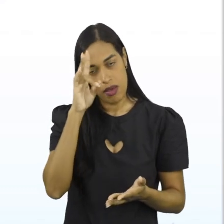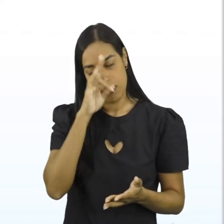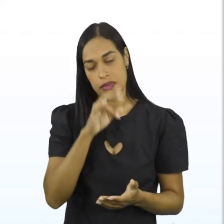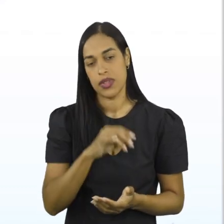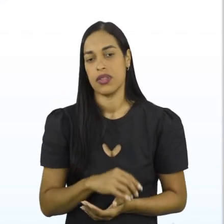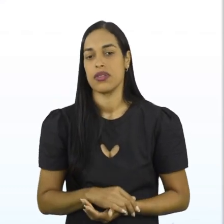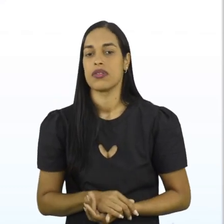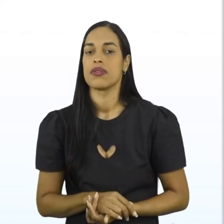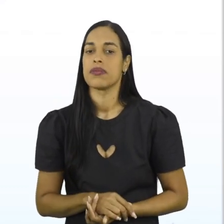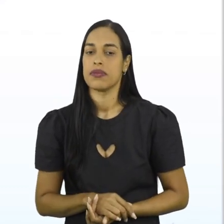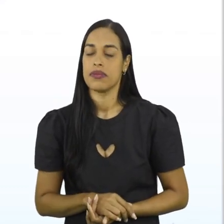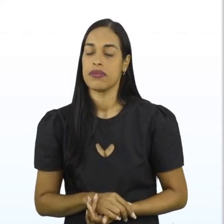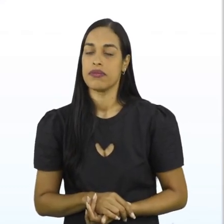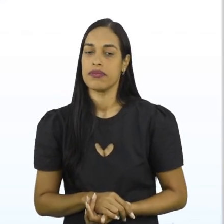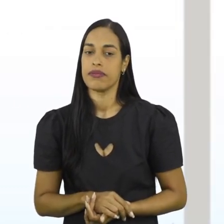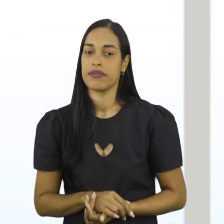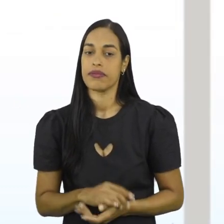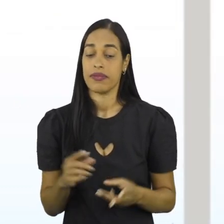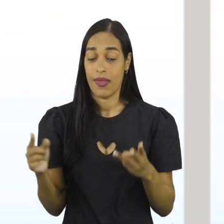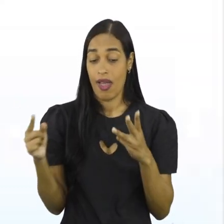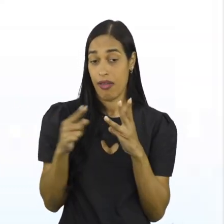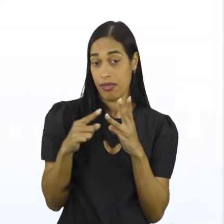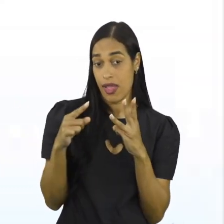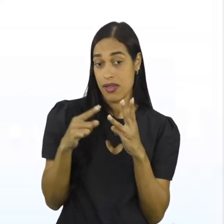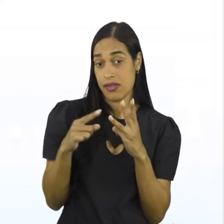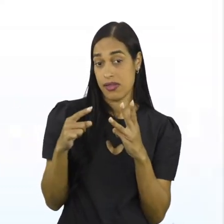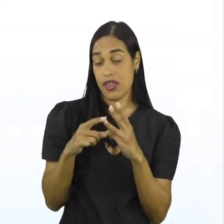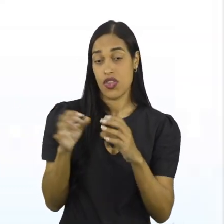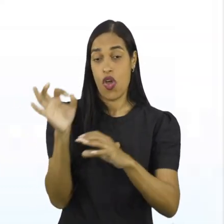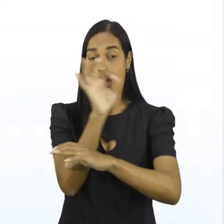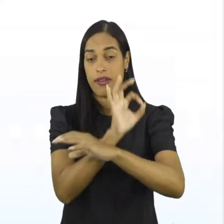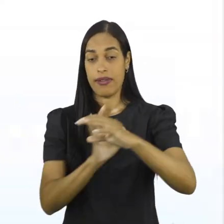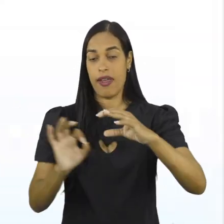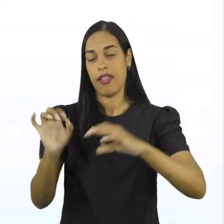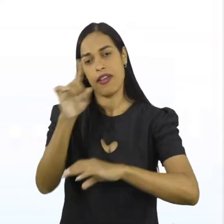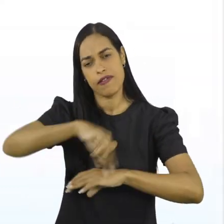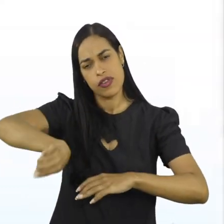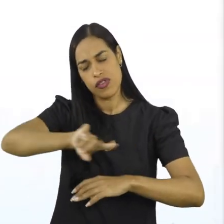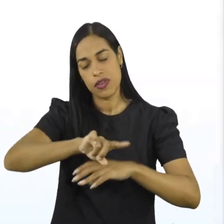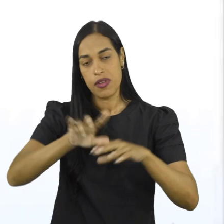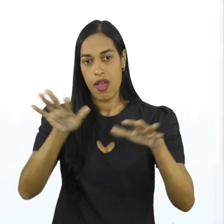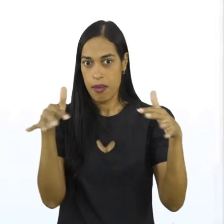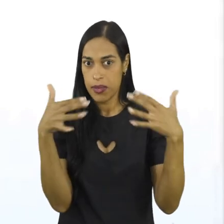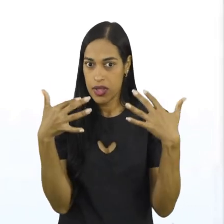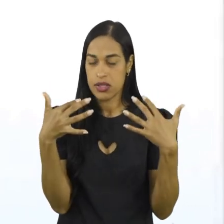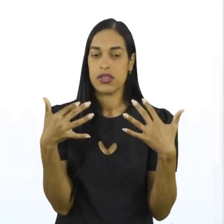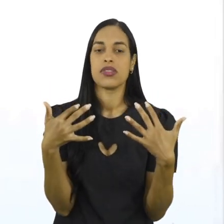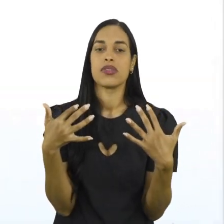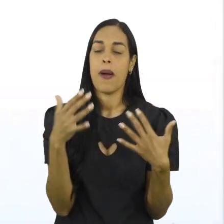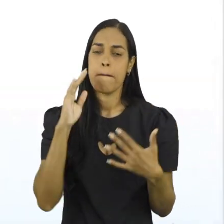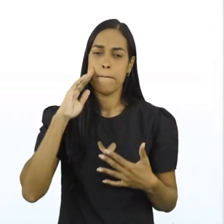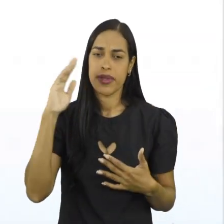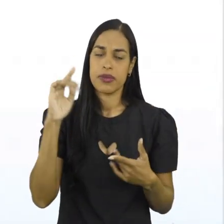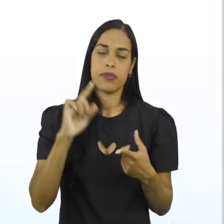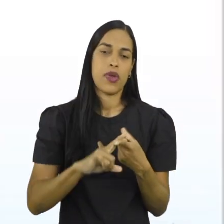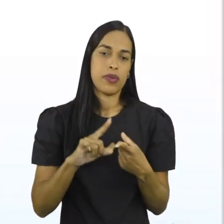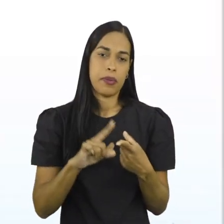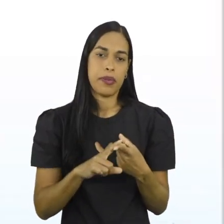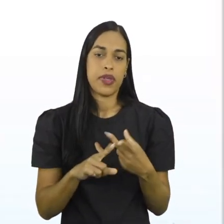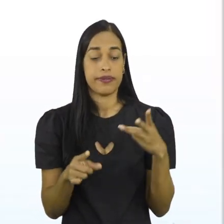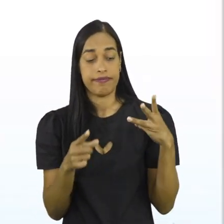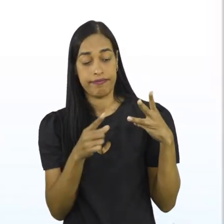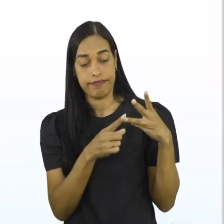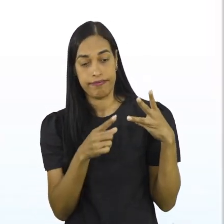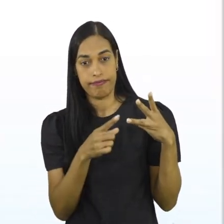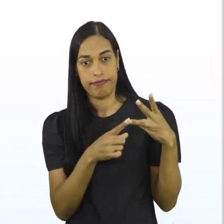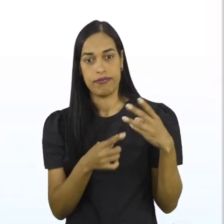duas primeiras, a terceira organela que eu queria que vocês ficassem bastante ligados, e é uma organela daquelas principais, tá?